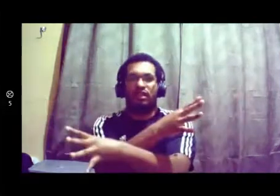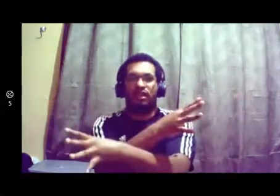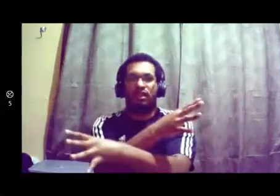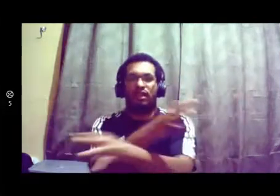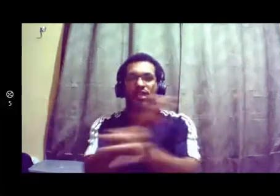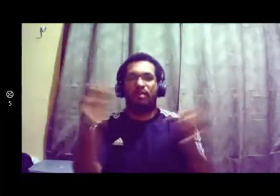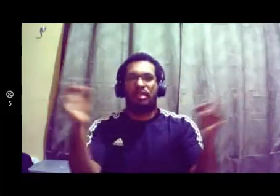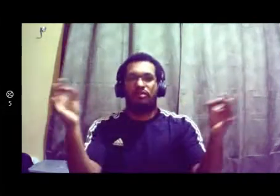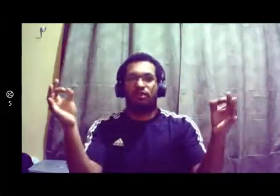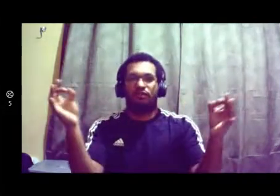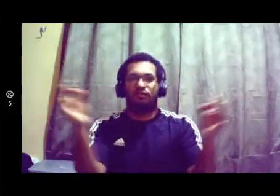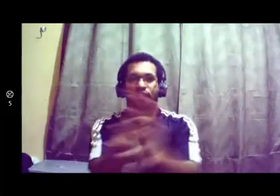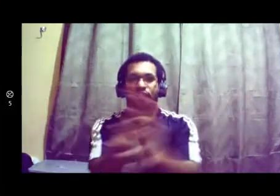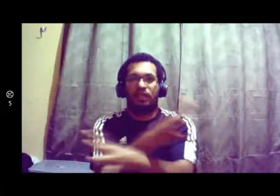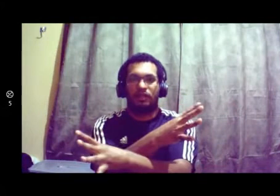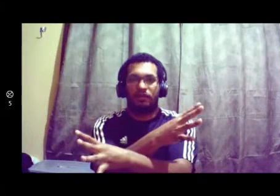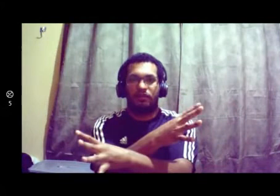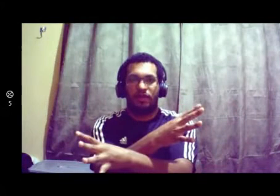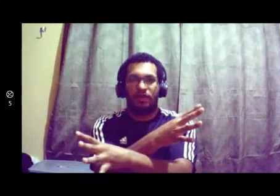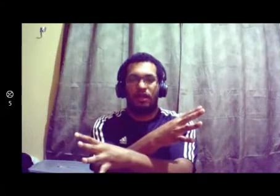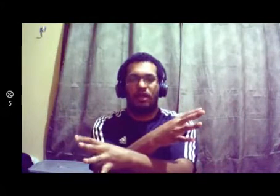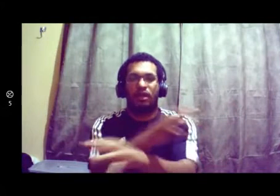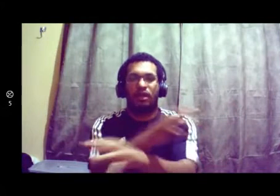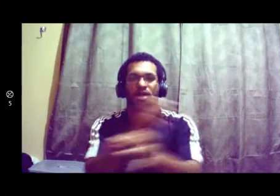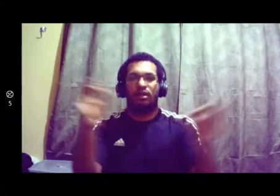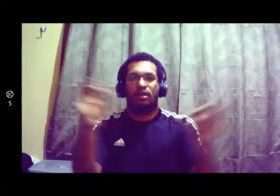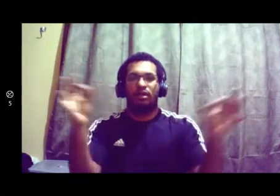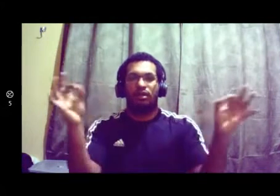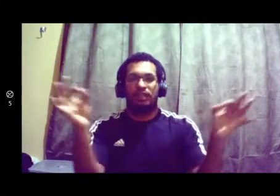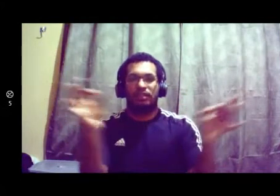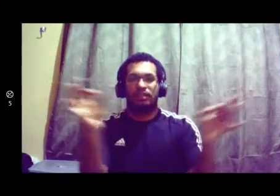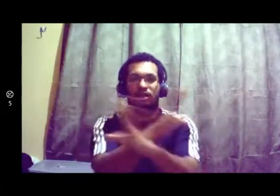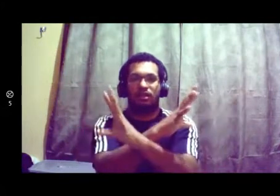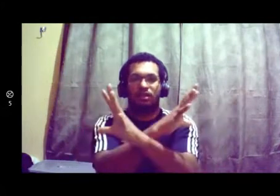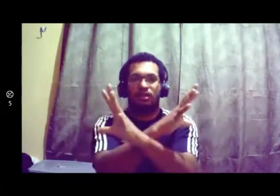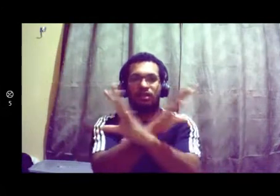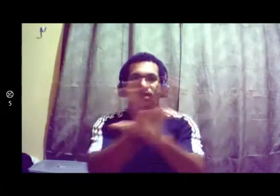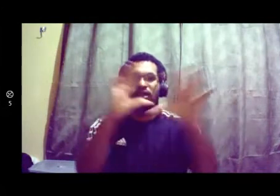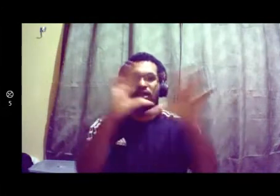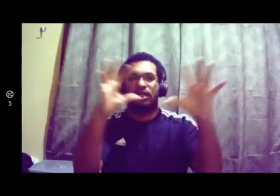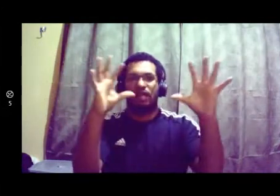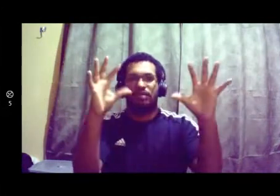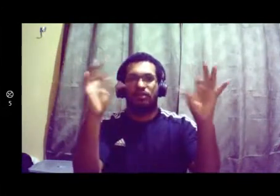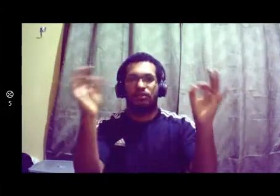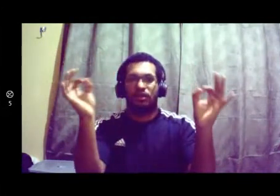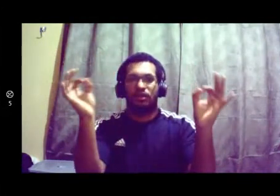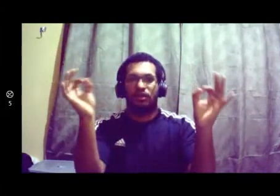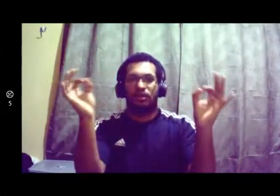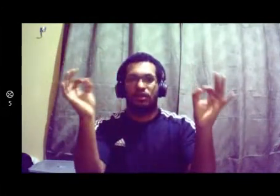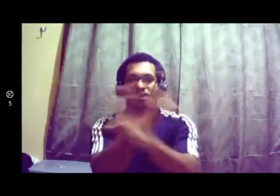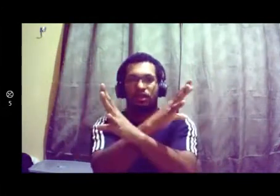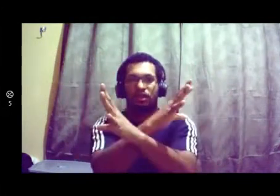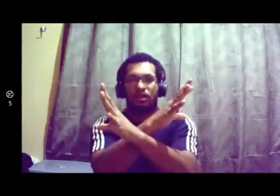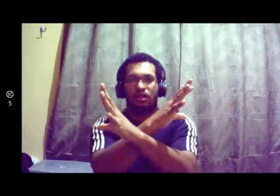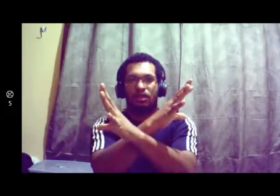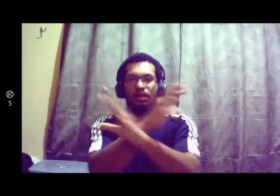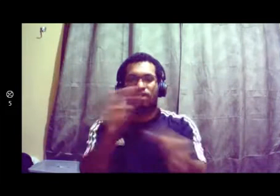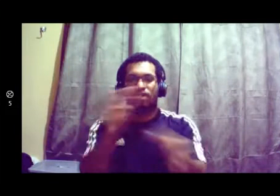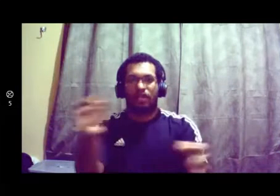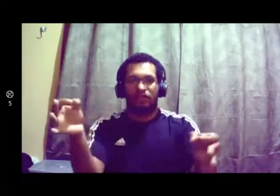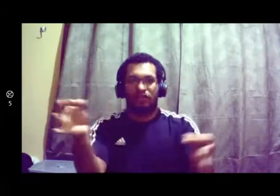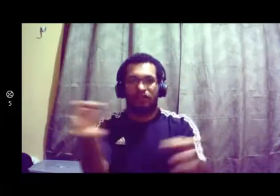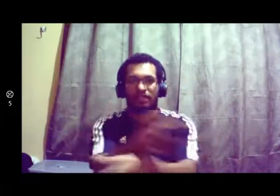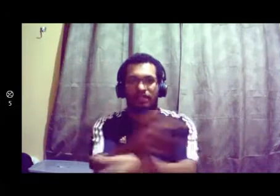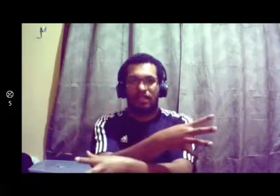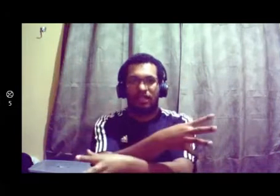Fim. E abre as mãos. Fim. Então faz assim, ó. E abre as mãos, ó. Só